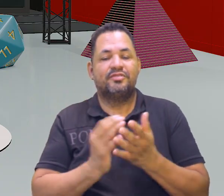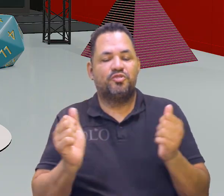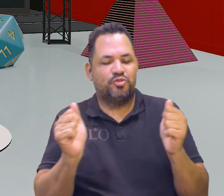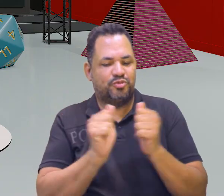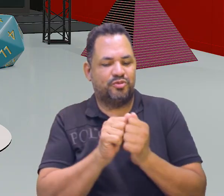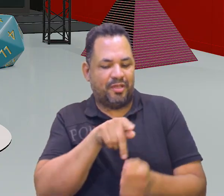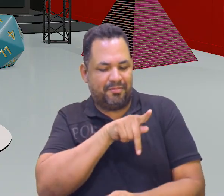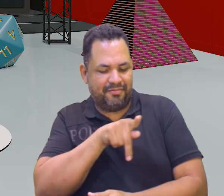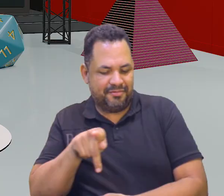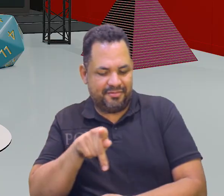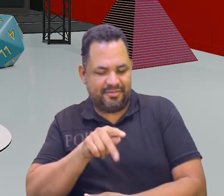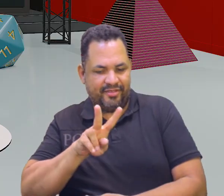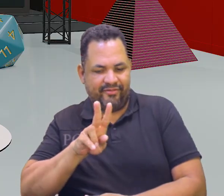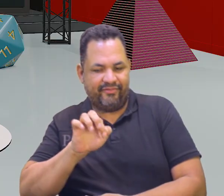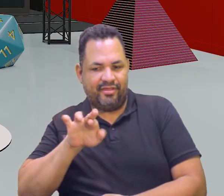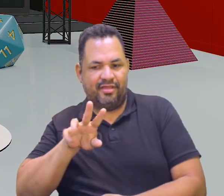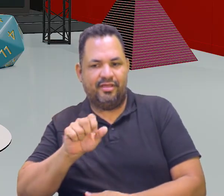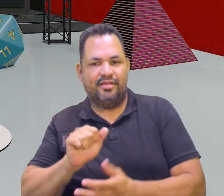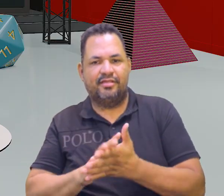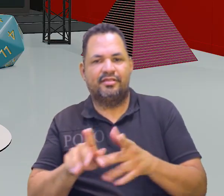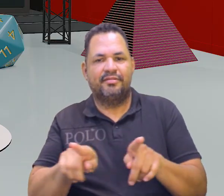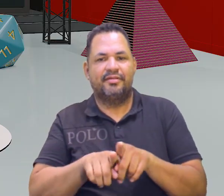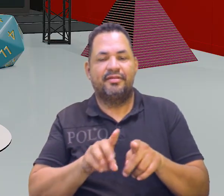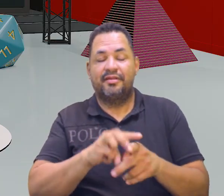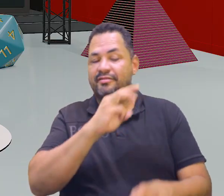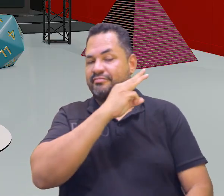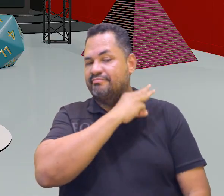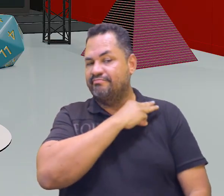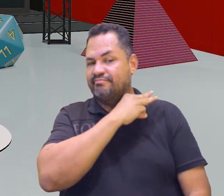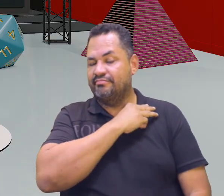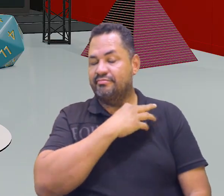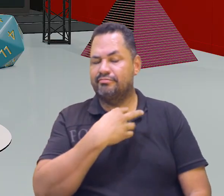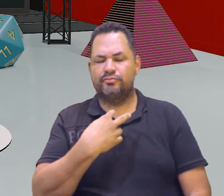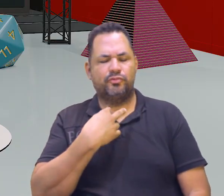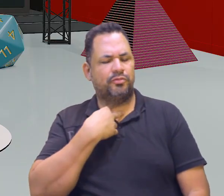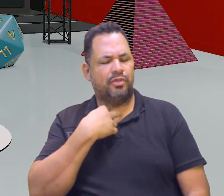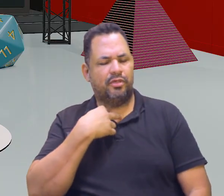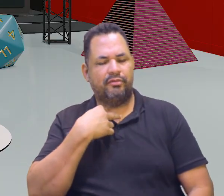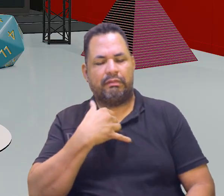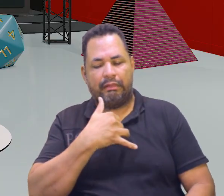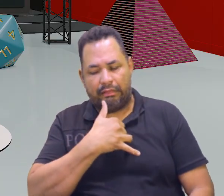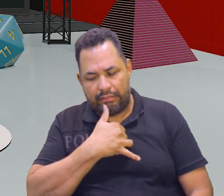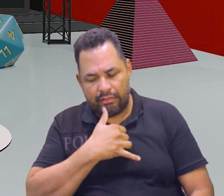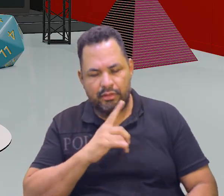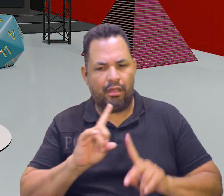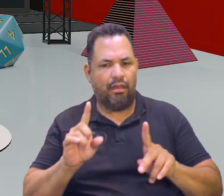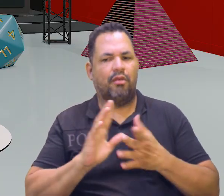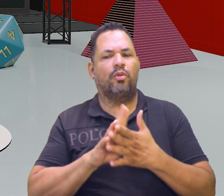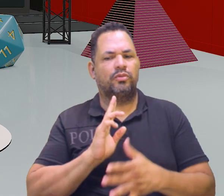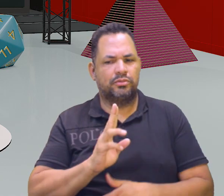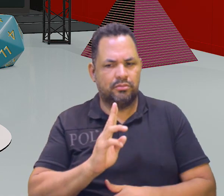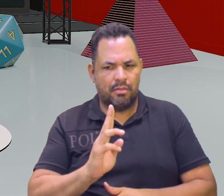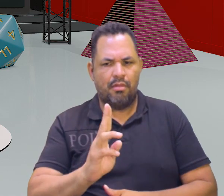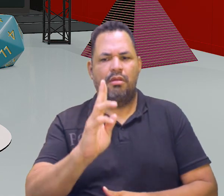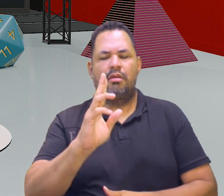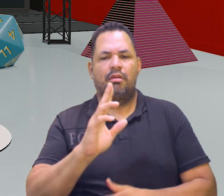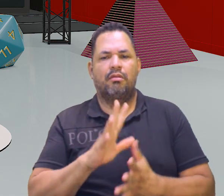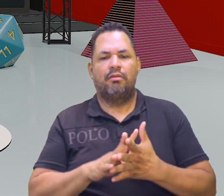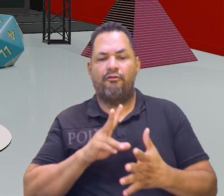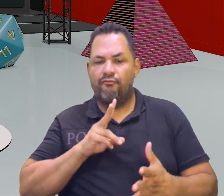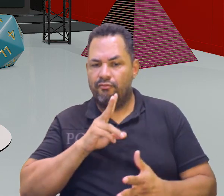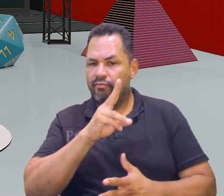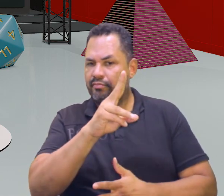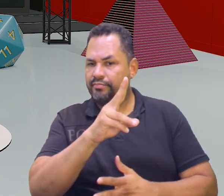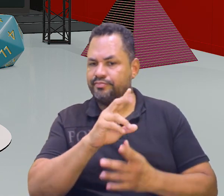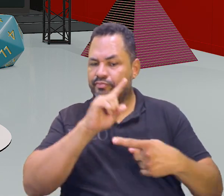mesma pegada com o terceiro ano. Terceirão, não pode desanimar, vamos firmes aí na pegada, porque o